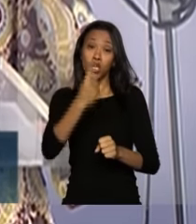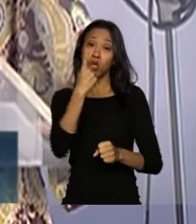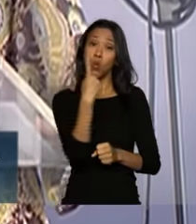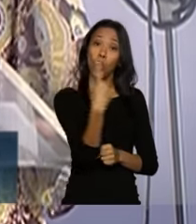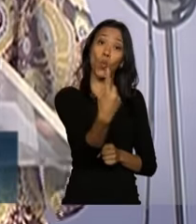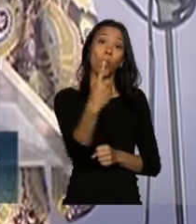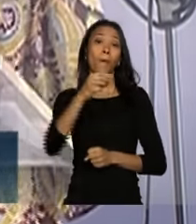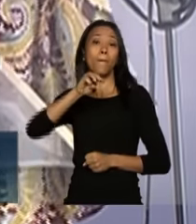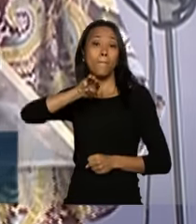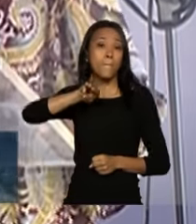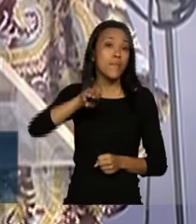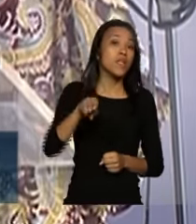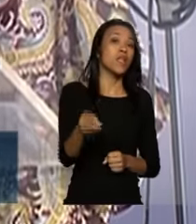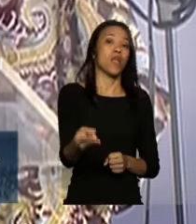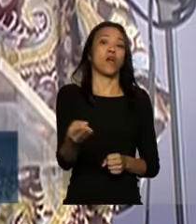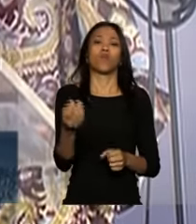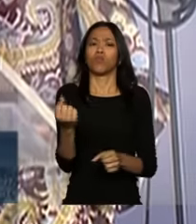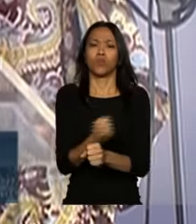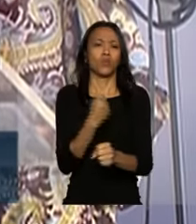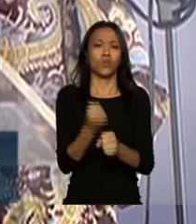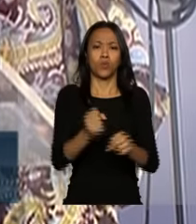cisternas, 750